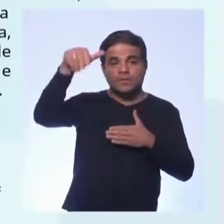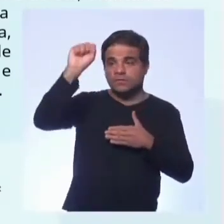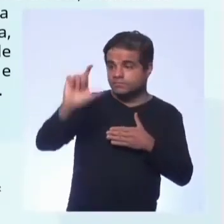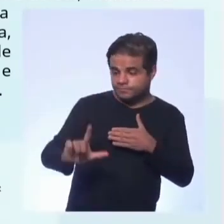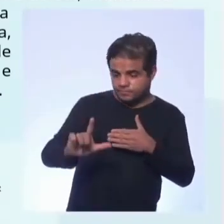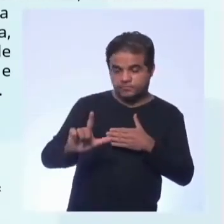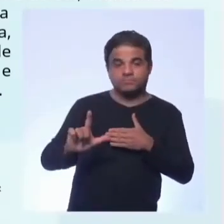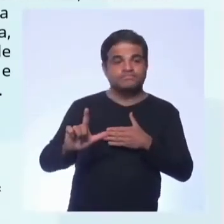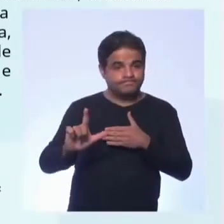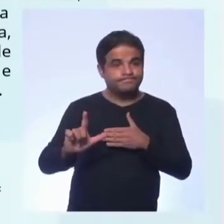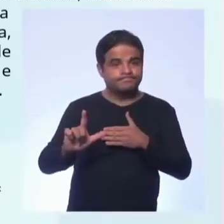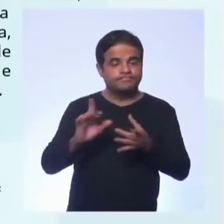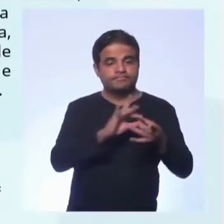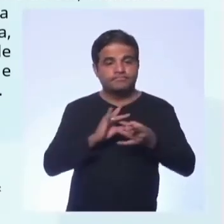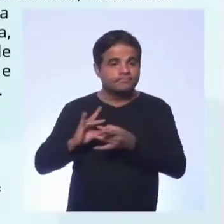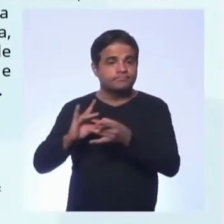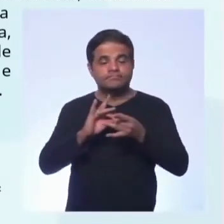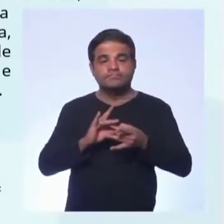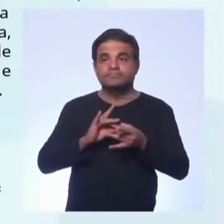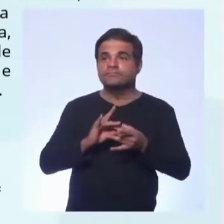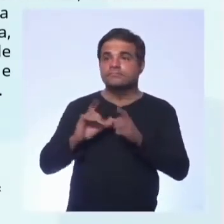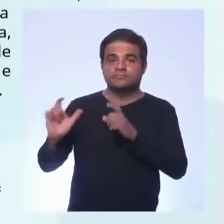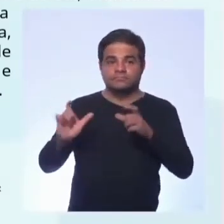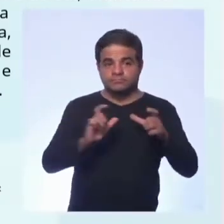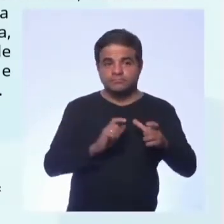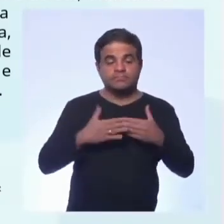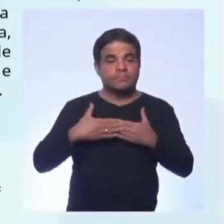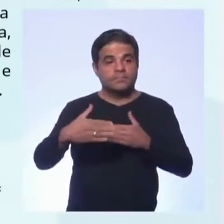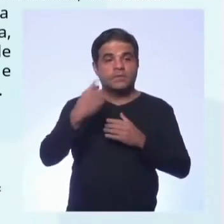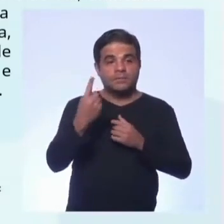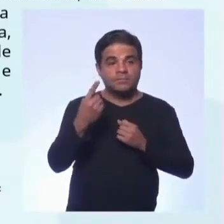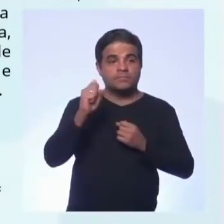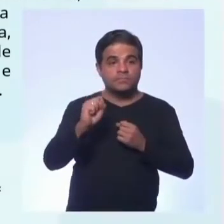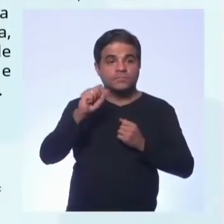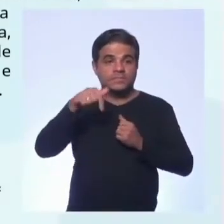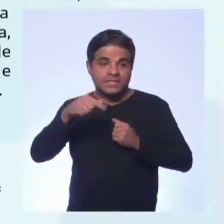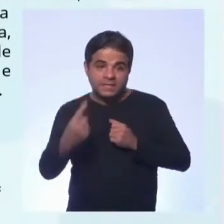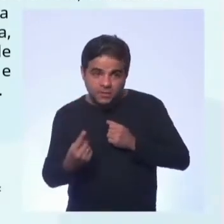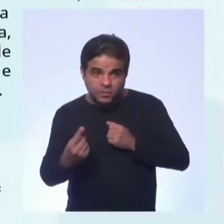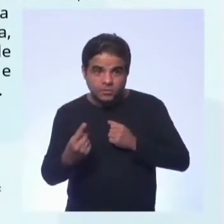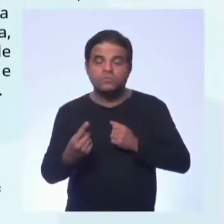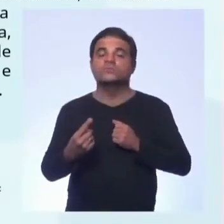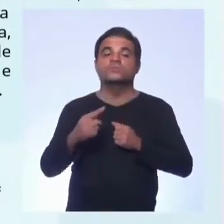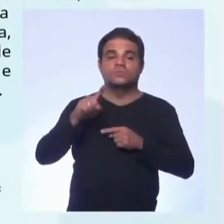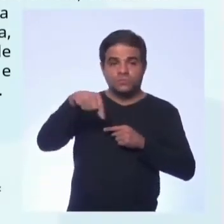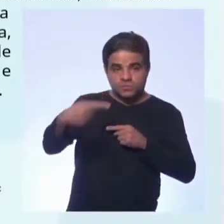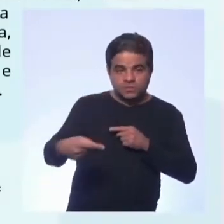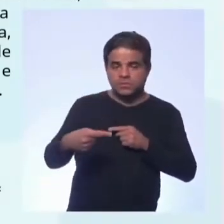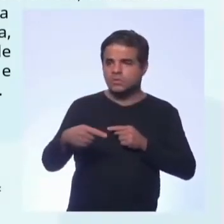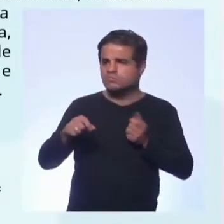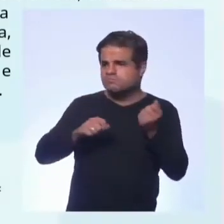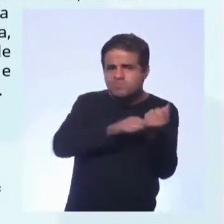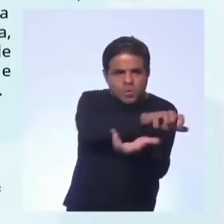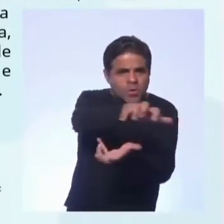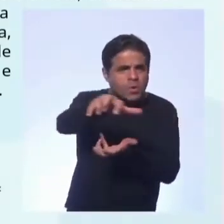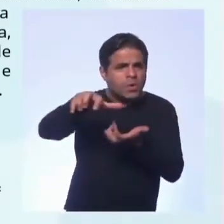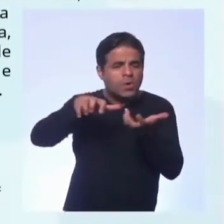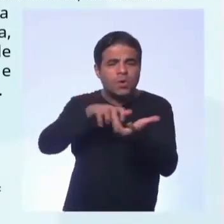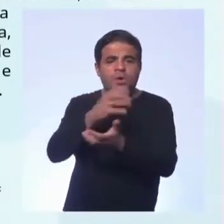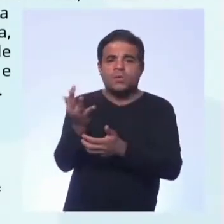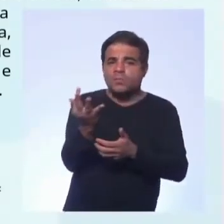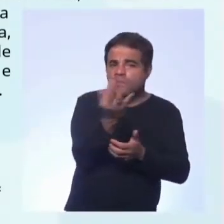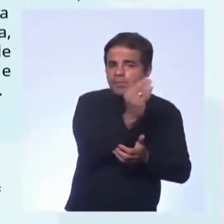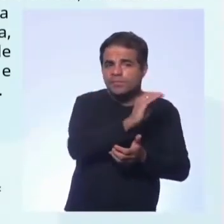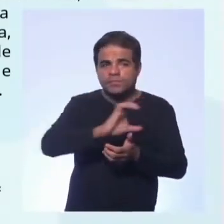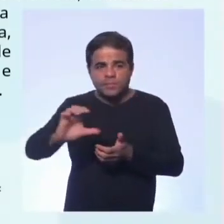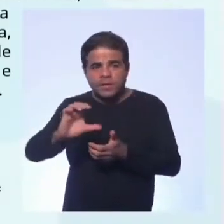sul, unificando o território. Em 1871, em meio a um conflito com a